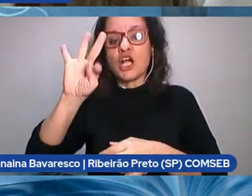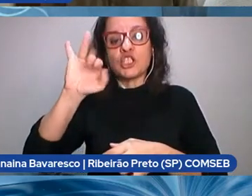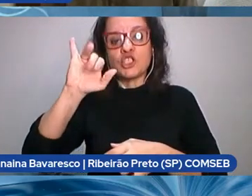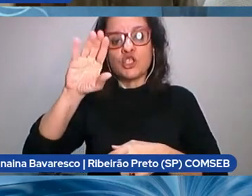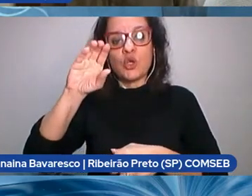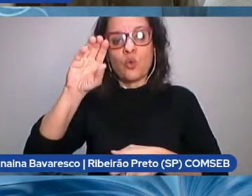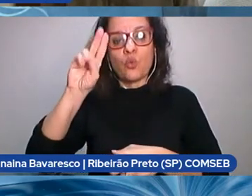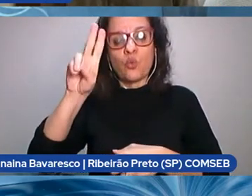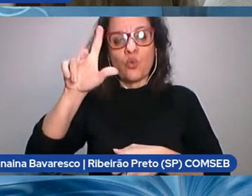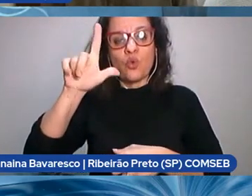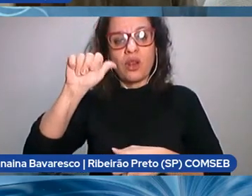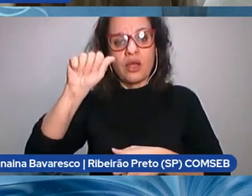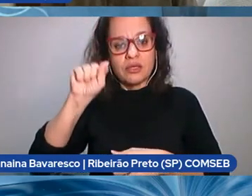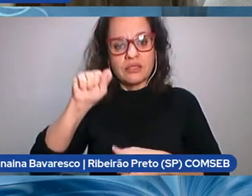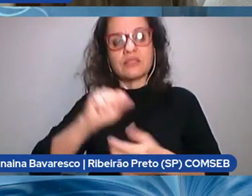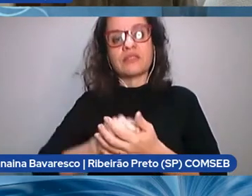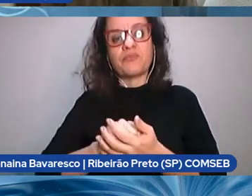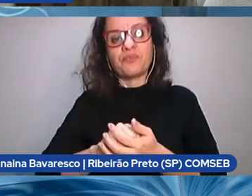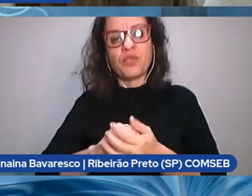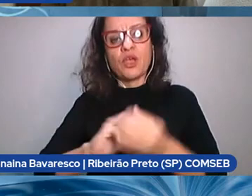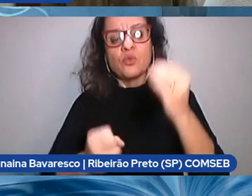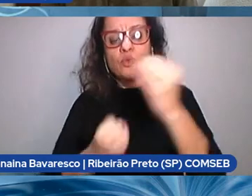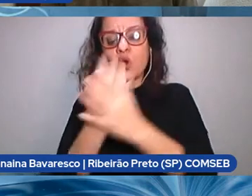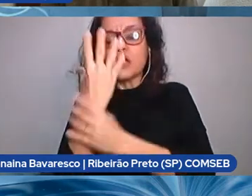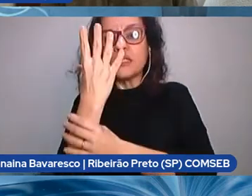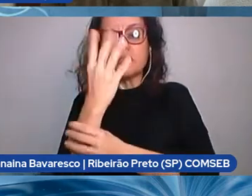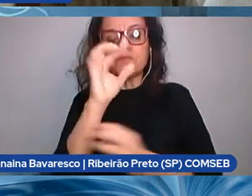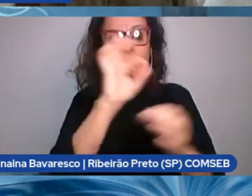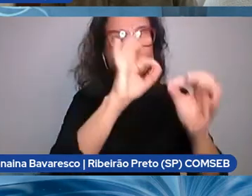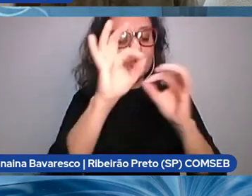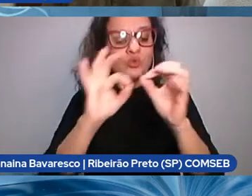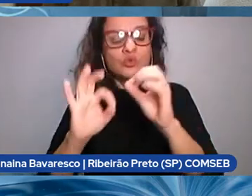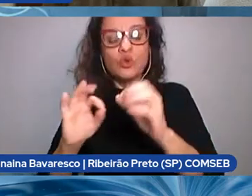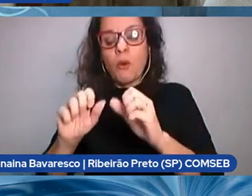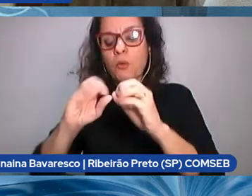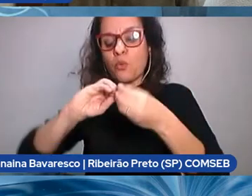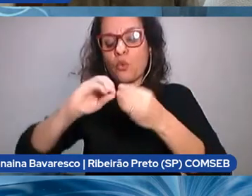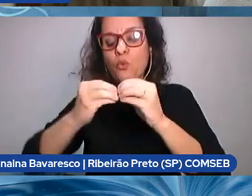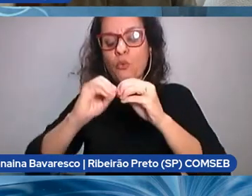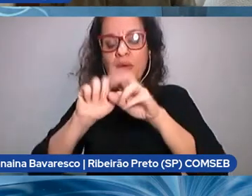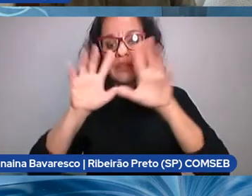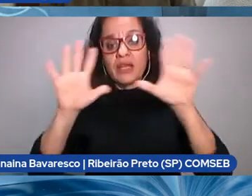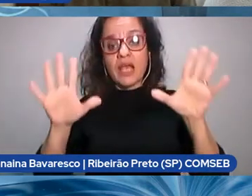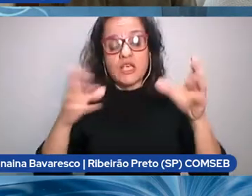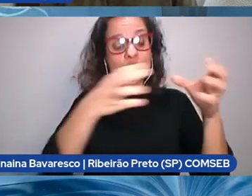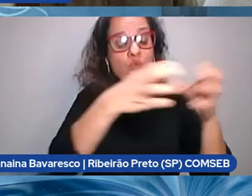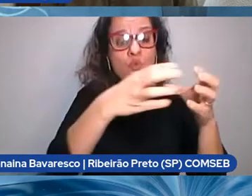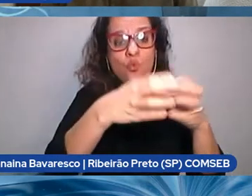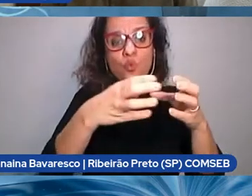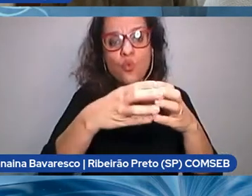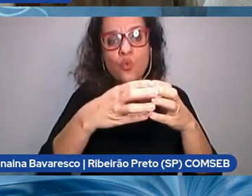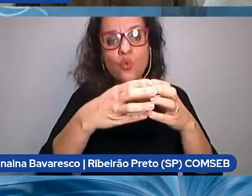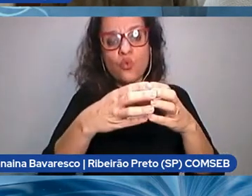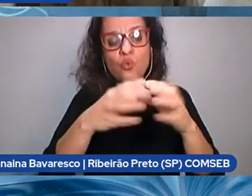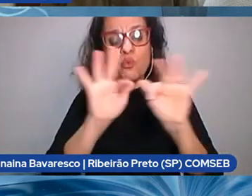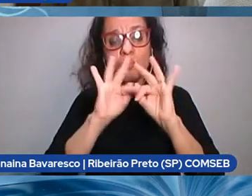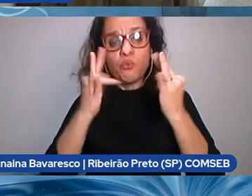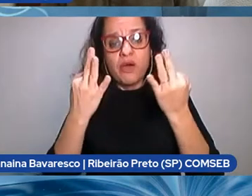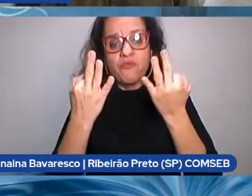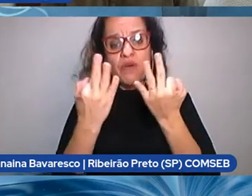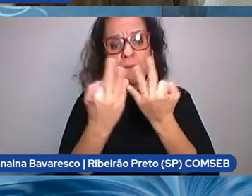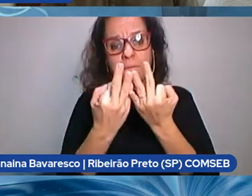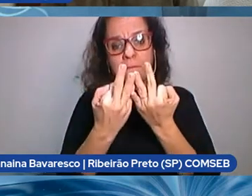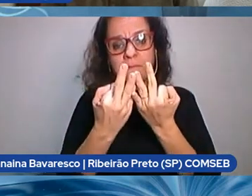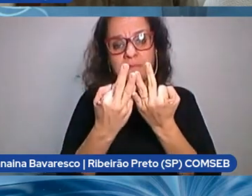origem, significam as partículas materiais, e um grupo, uma família, que são chamados